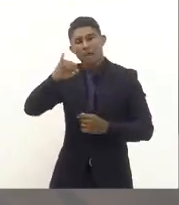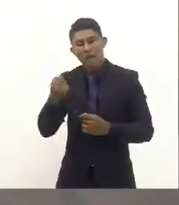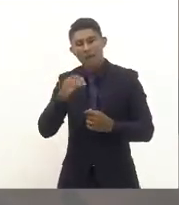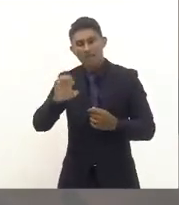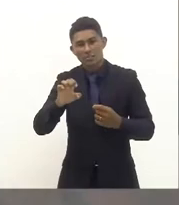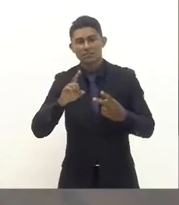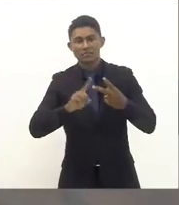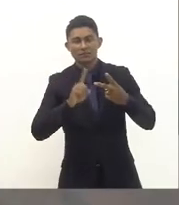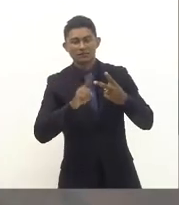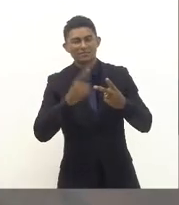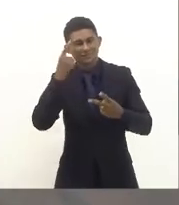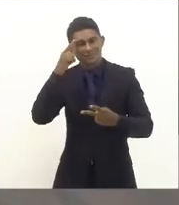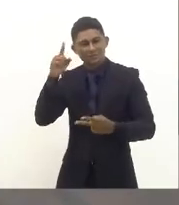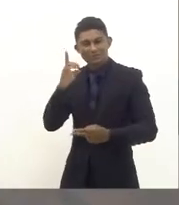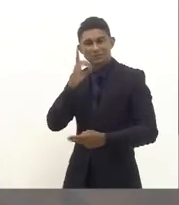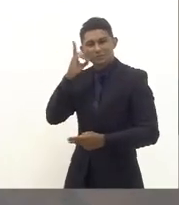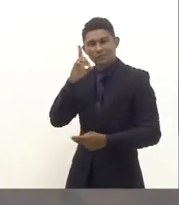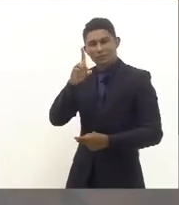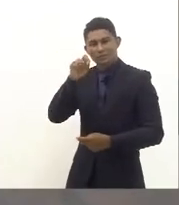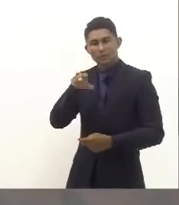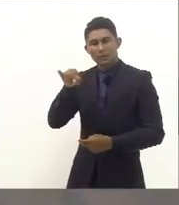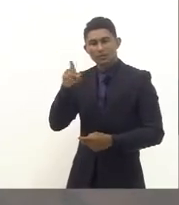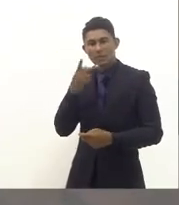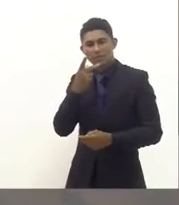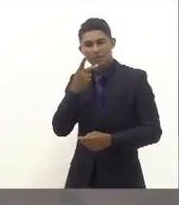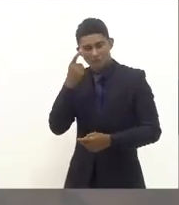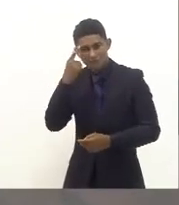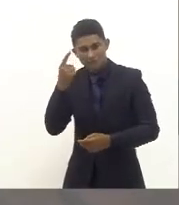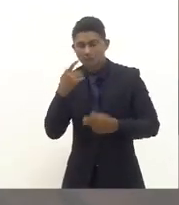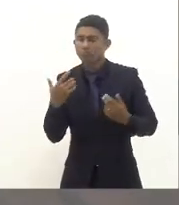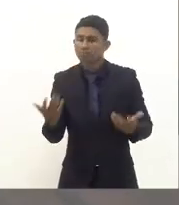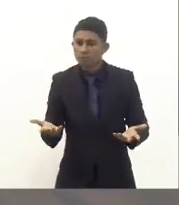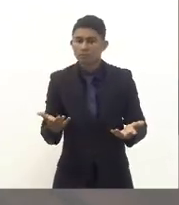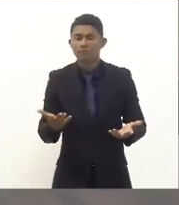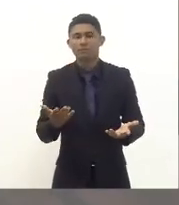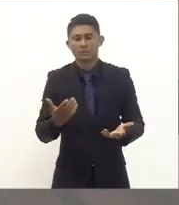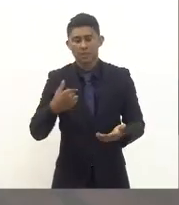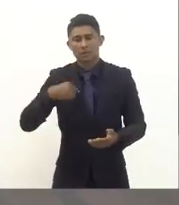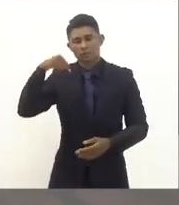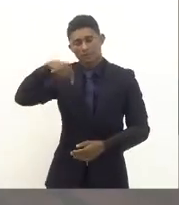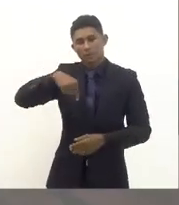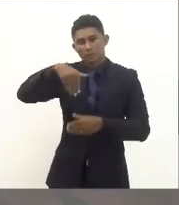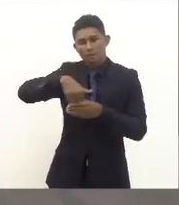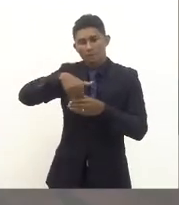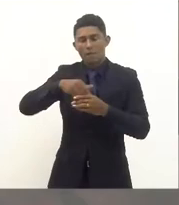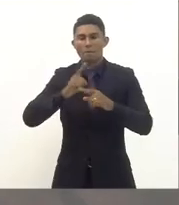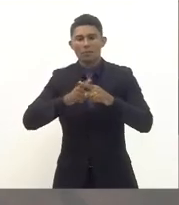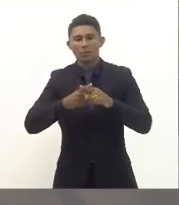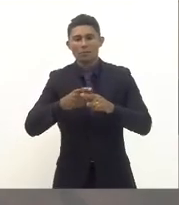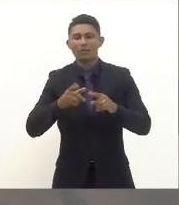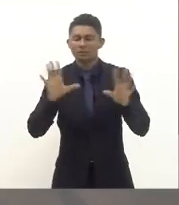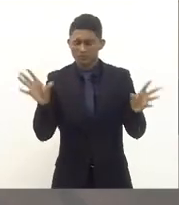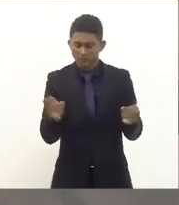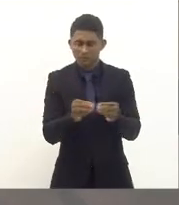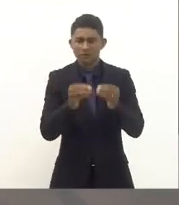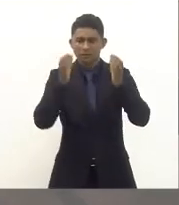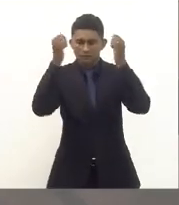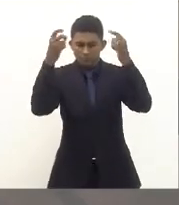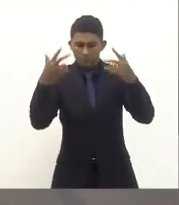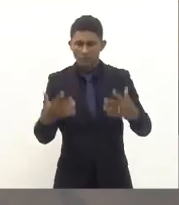celebrados aqui pela deputada Dani Monteiro então usando essa declaração de voto já finalizando o deputado a tia Ju